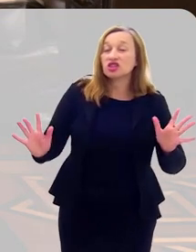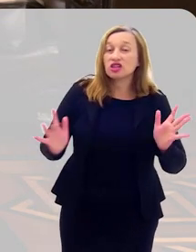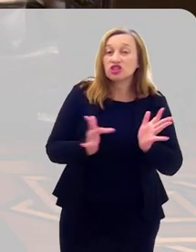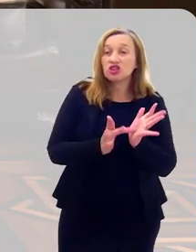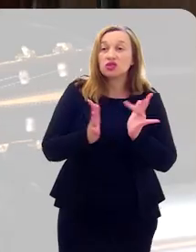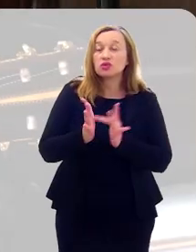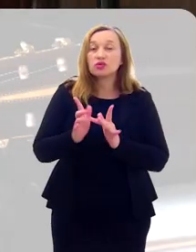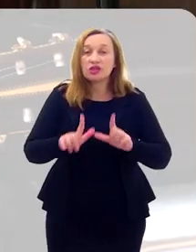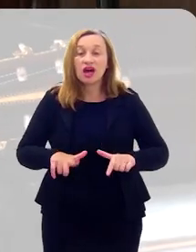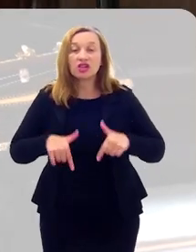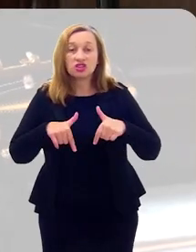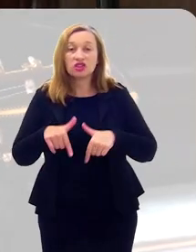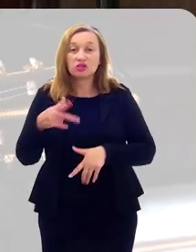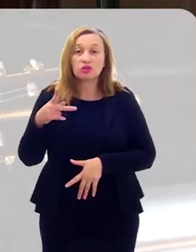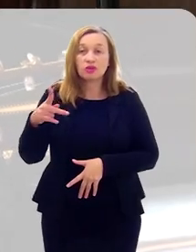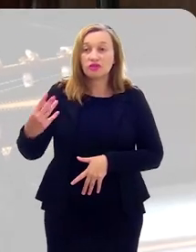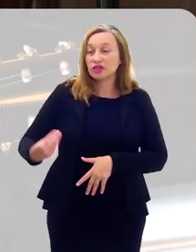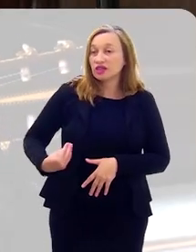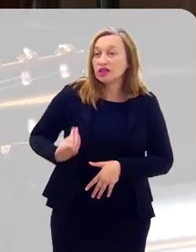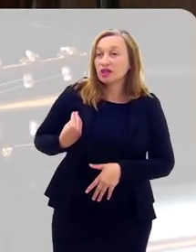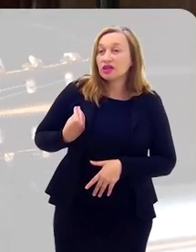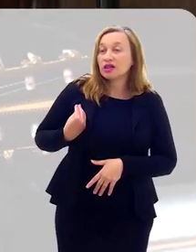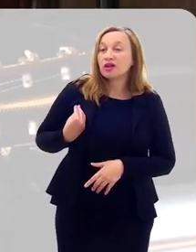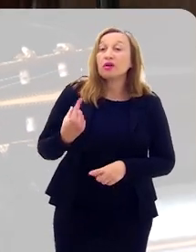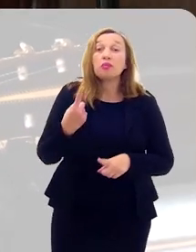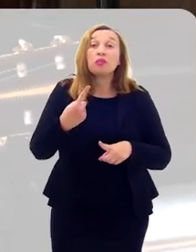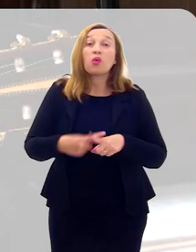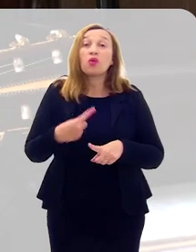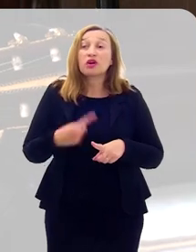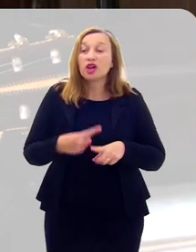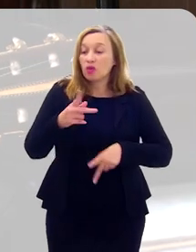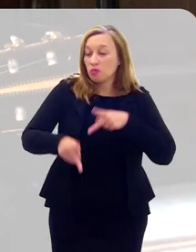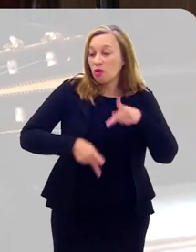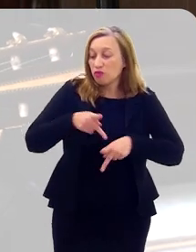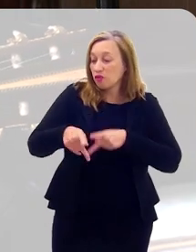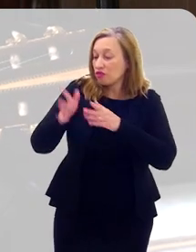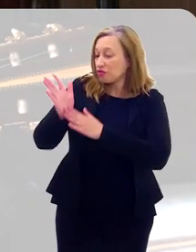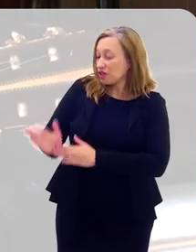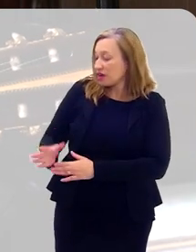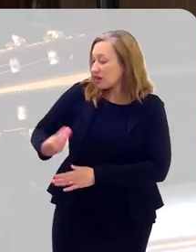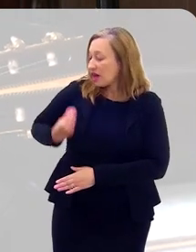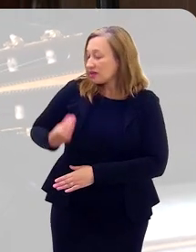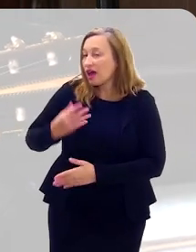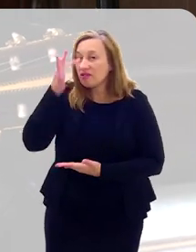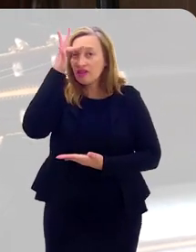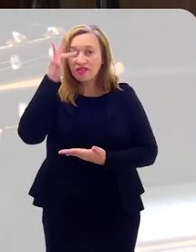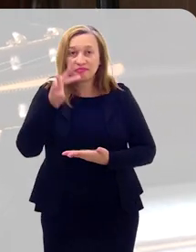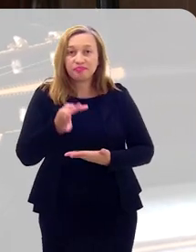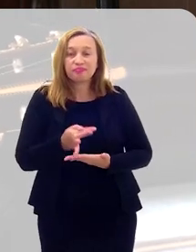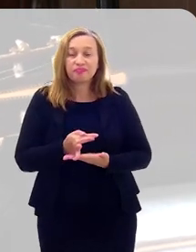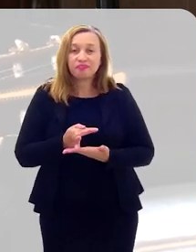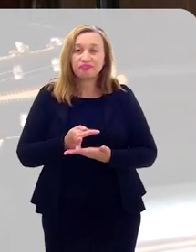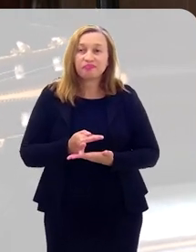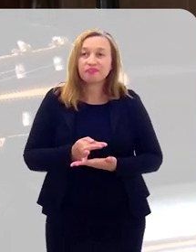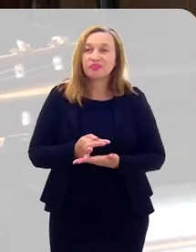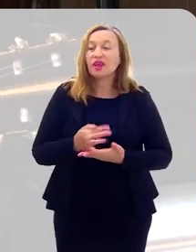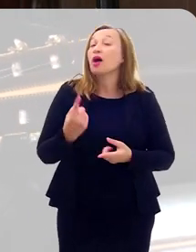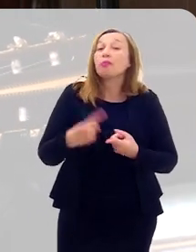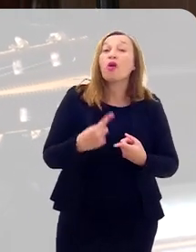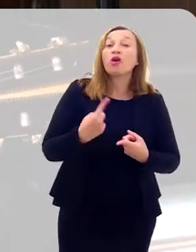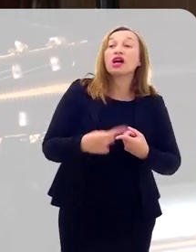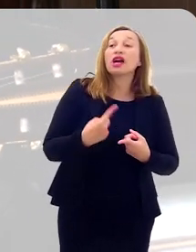Joga a rede do outro lado, por quê? Porque o justo viverá da